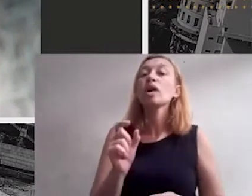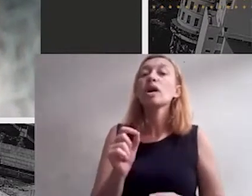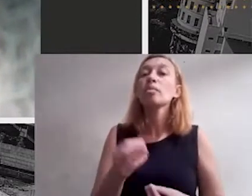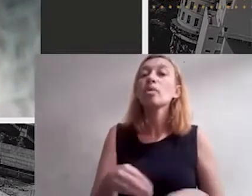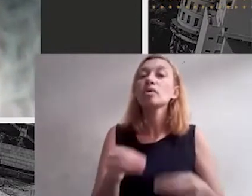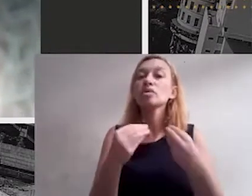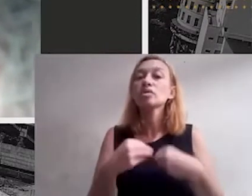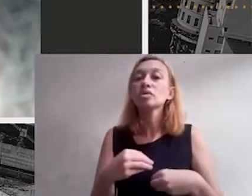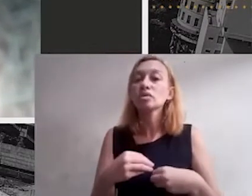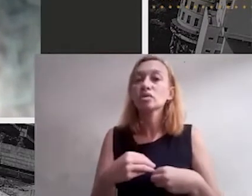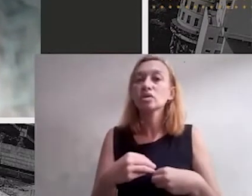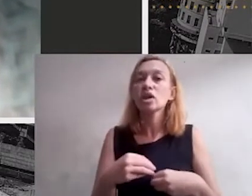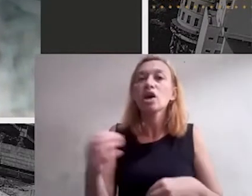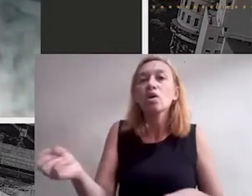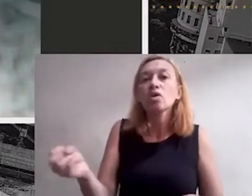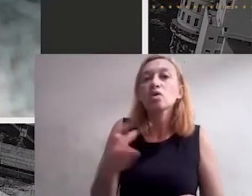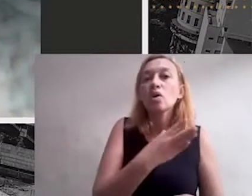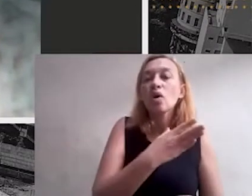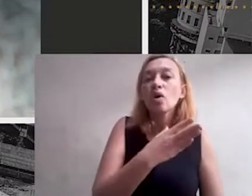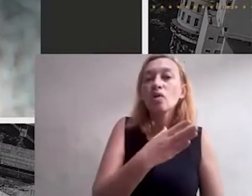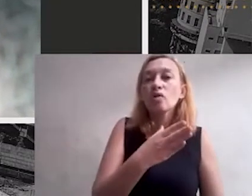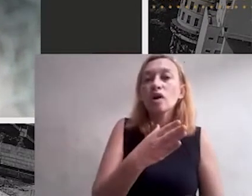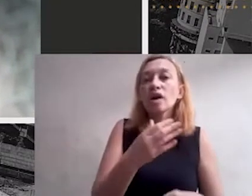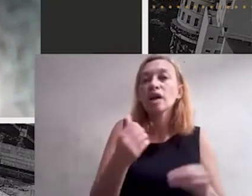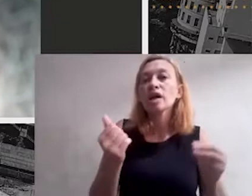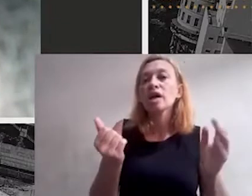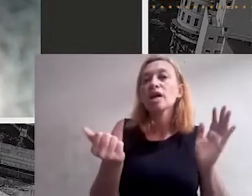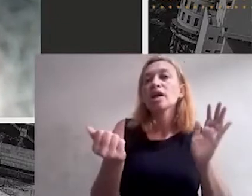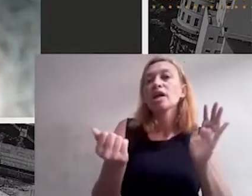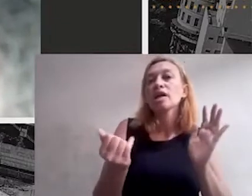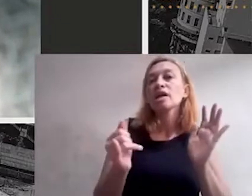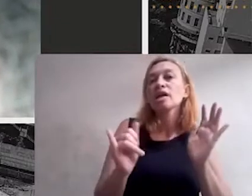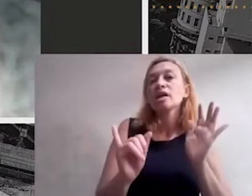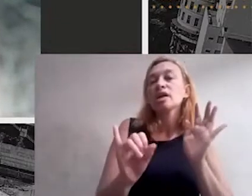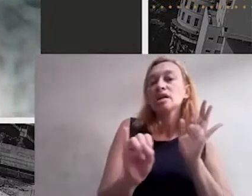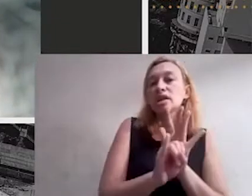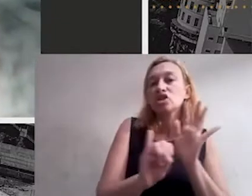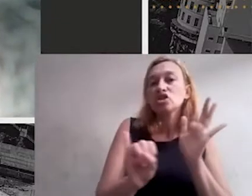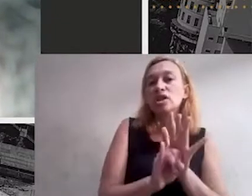de uma nova identidade cultural e nacional, né, que talvez a gente